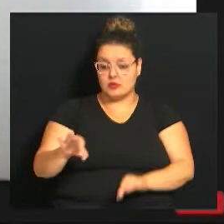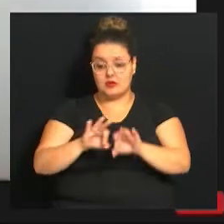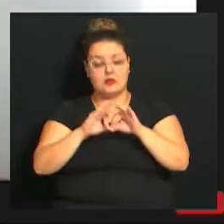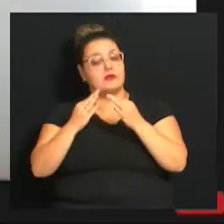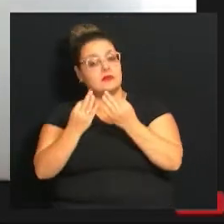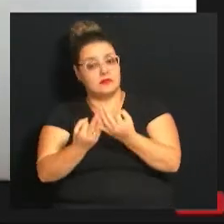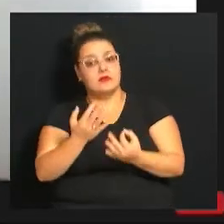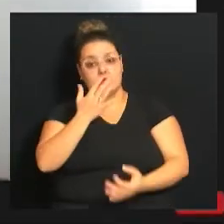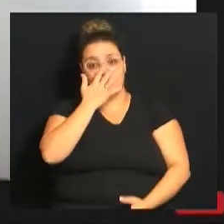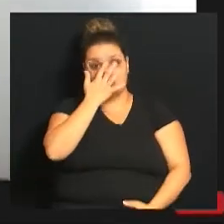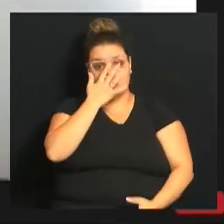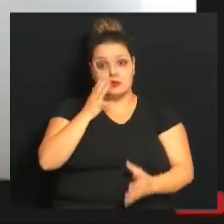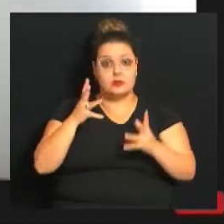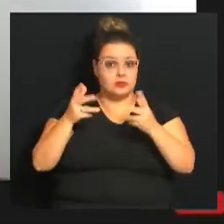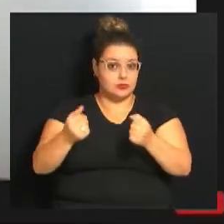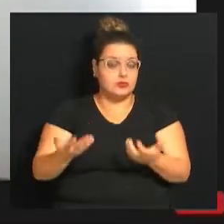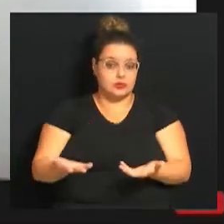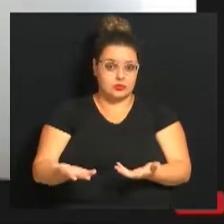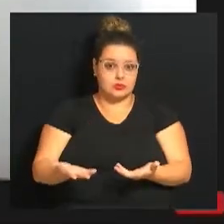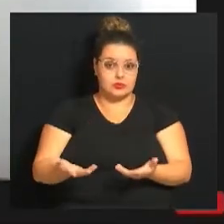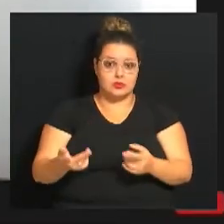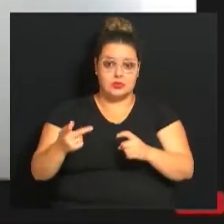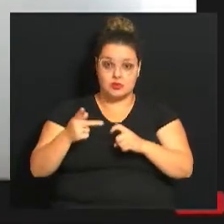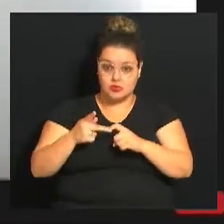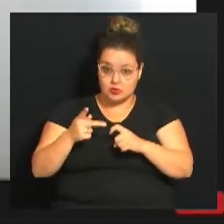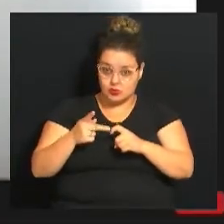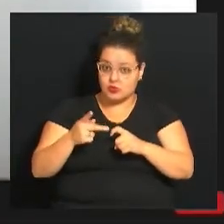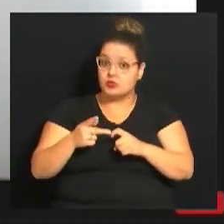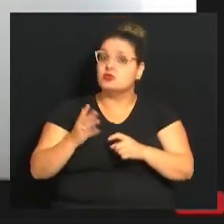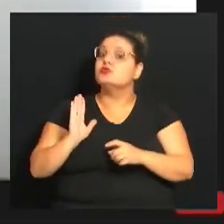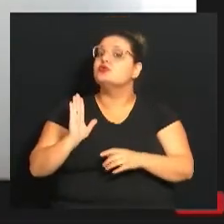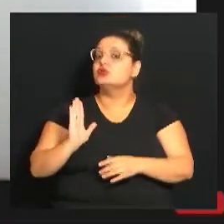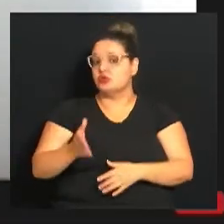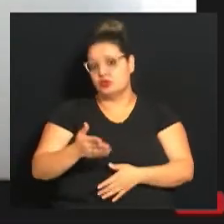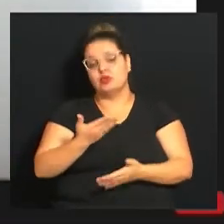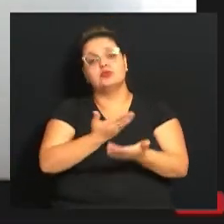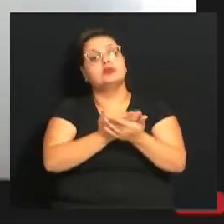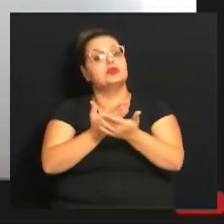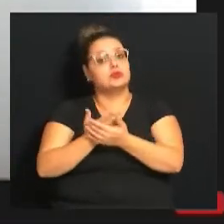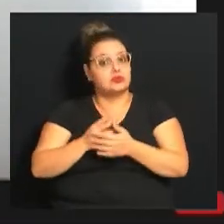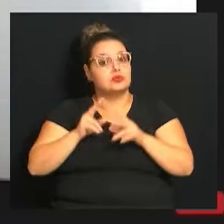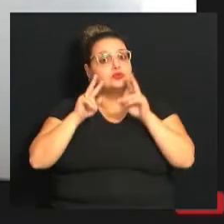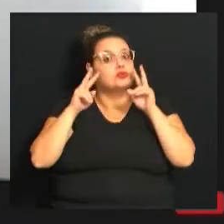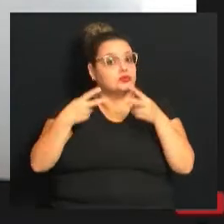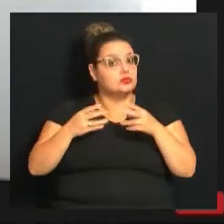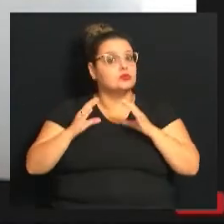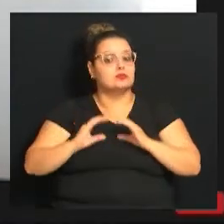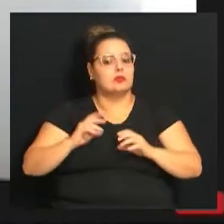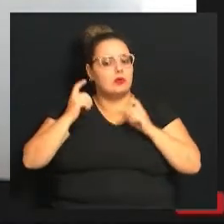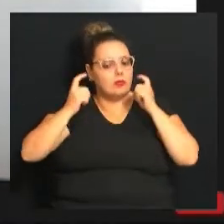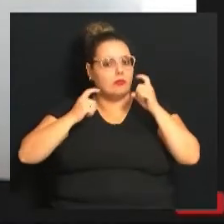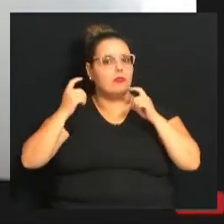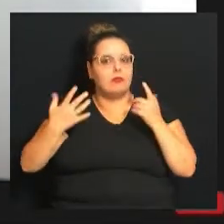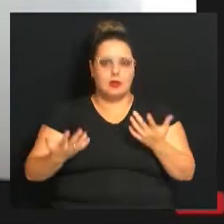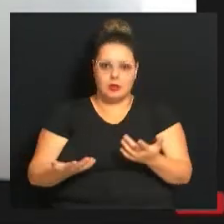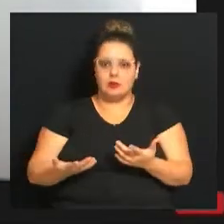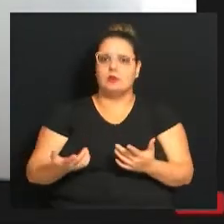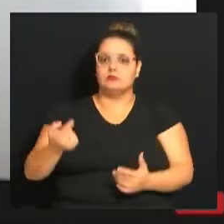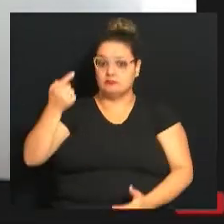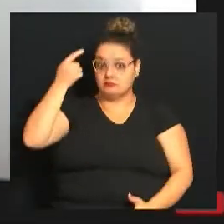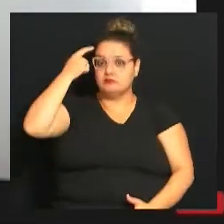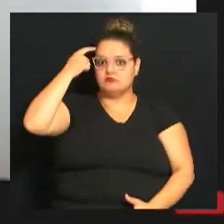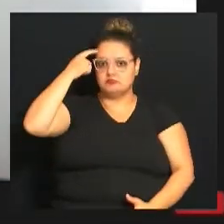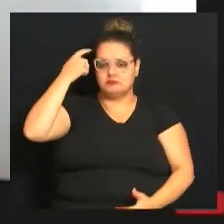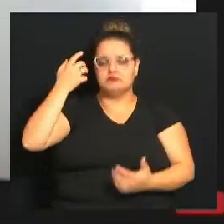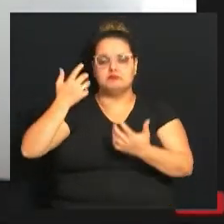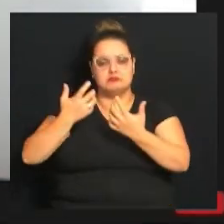mais com tudo. Então, os pediatras já estudam isso, já olham isso com preocupação, pensando nas crianças. Eu acho que é uma preocupação que